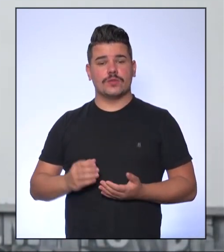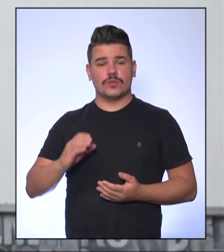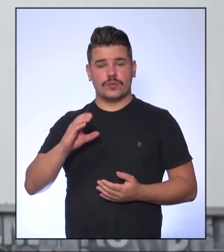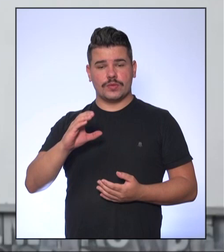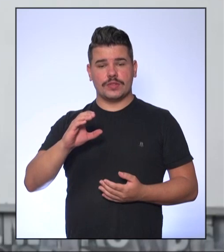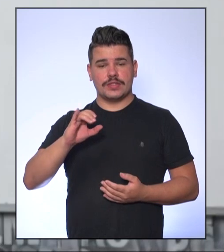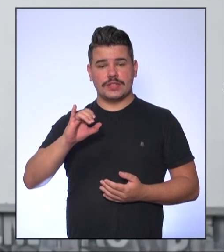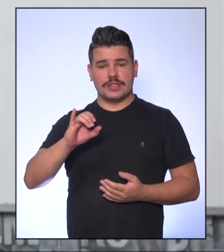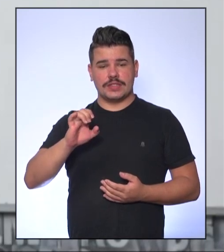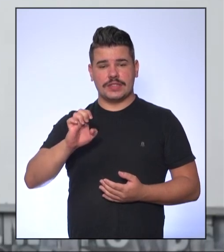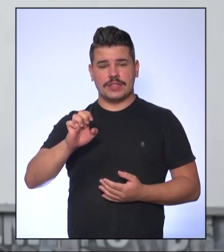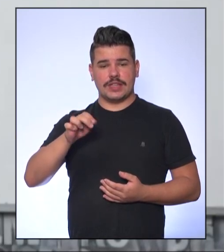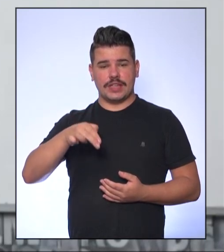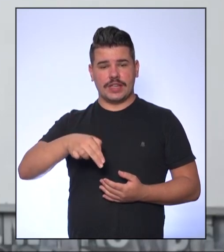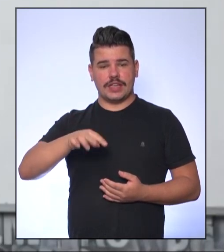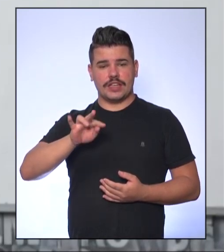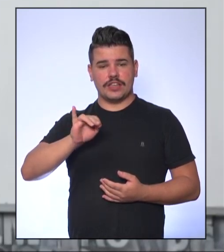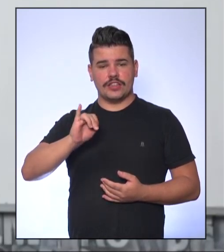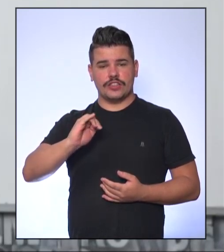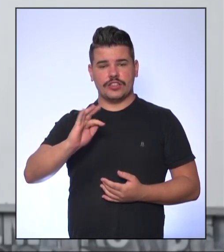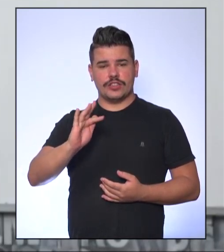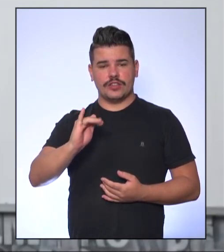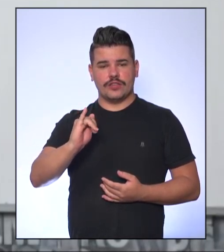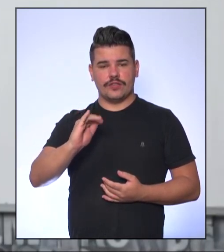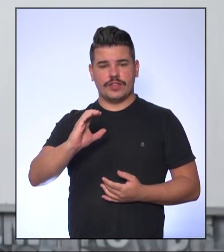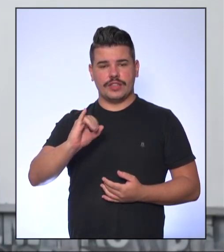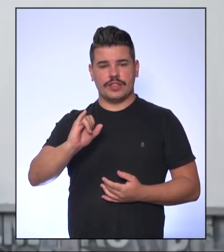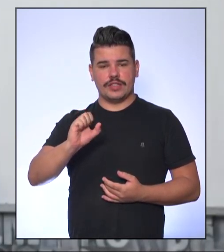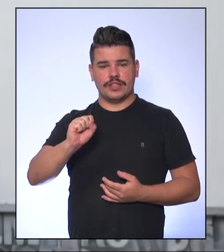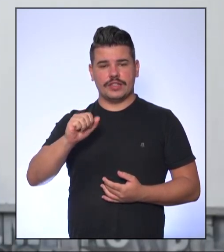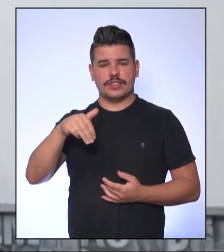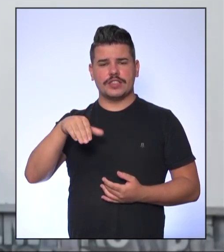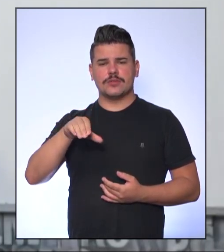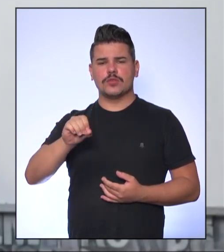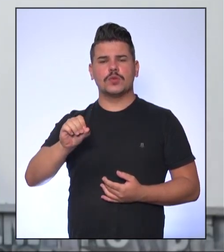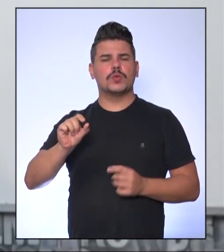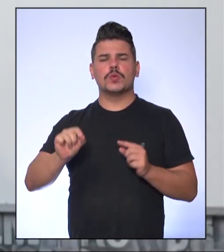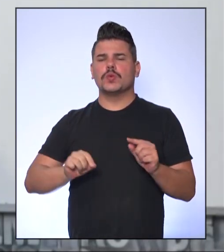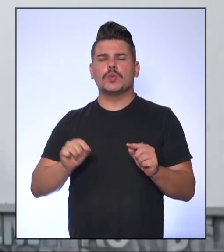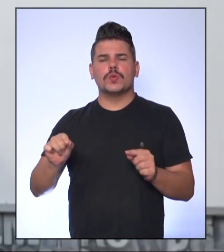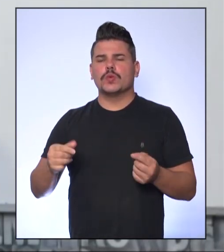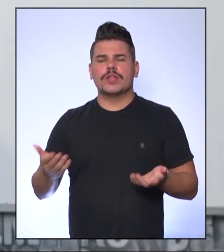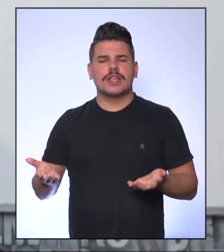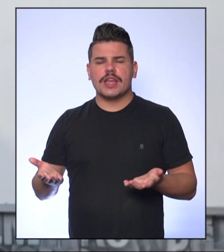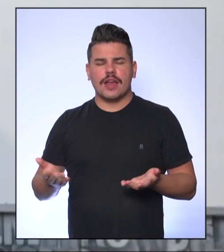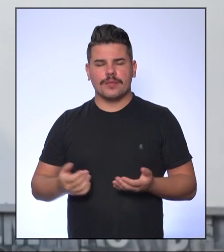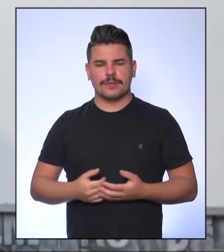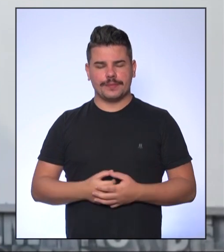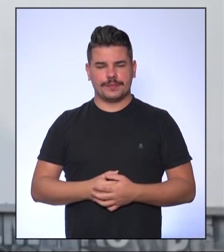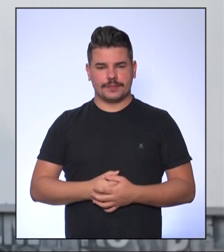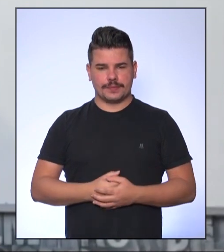cientificismo. Professor, o que isso significa? Cientificismo.